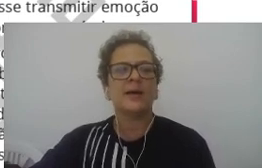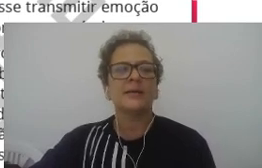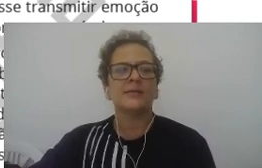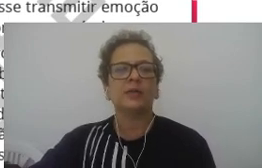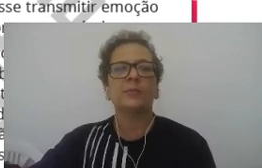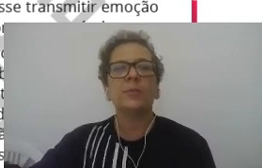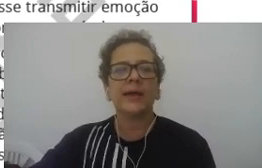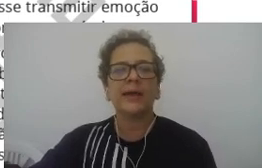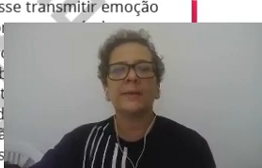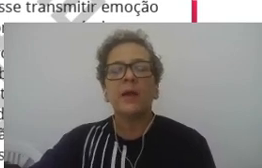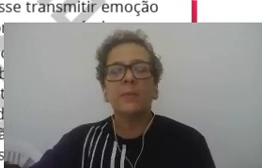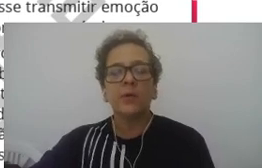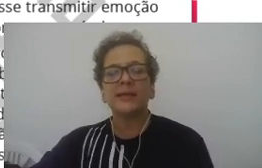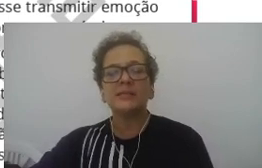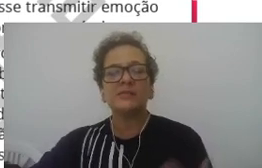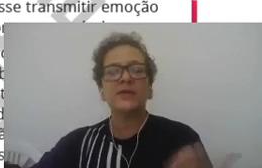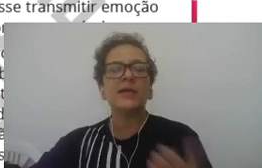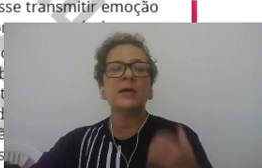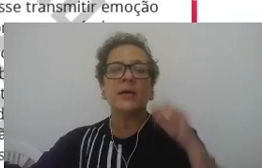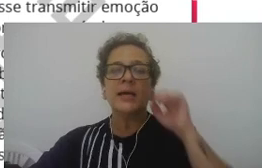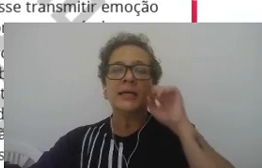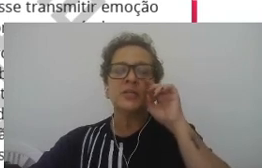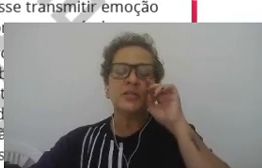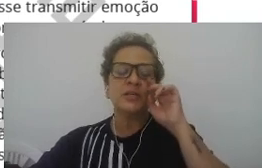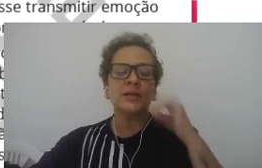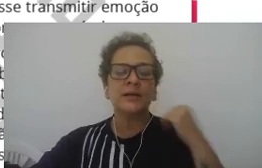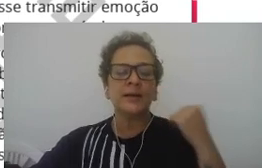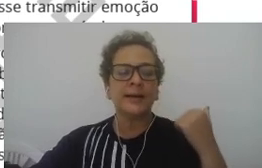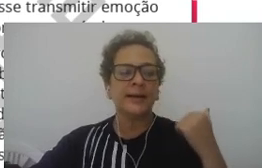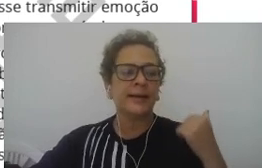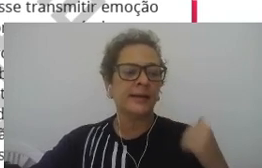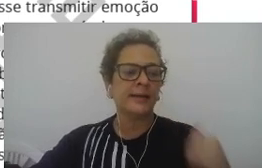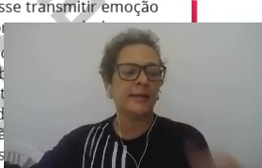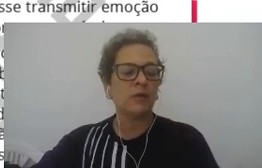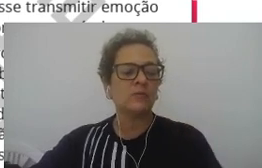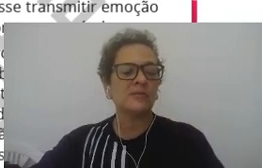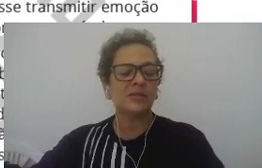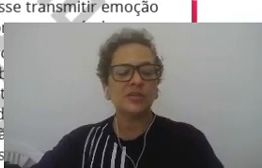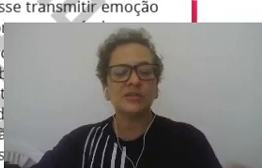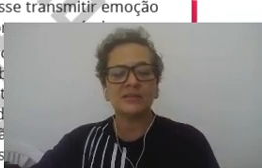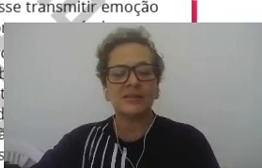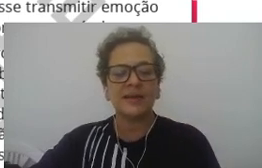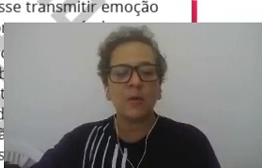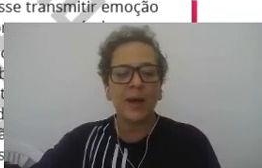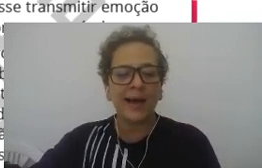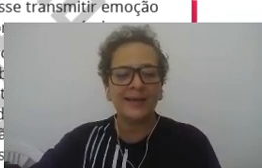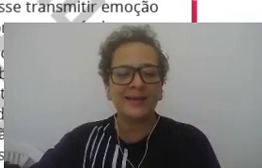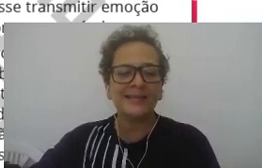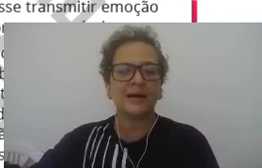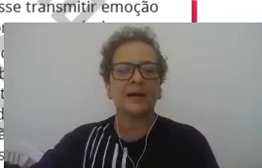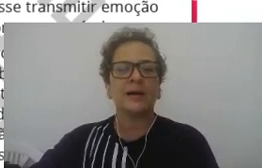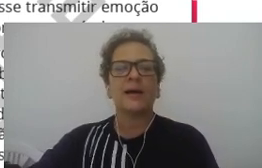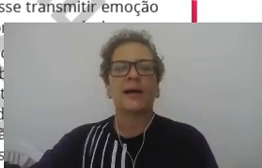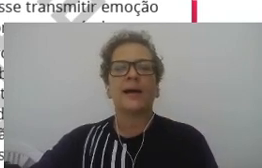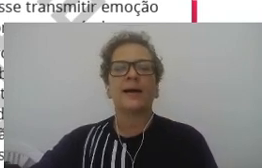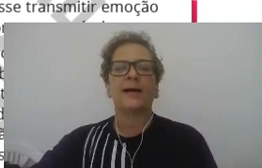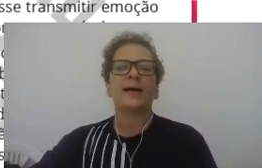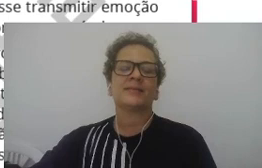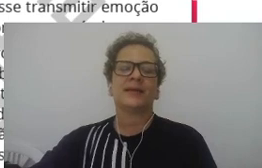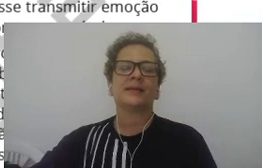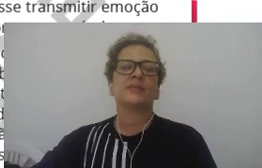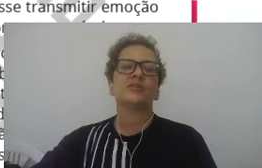da época certo porque porque eles viam que tinha que alguns artistas que a risca